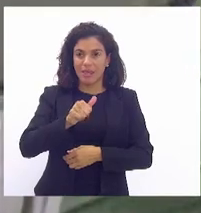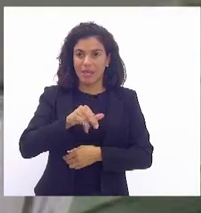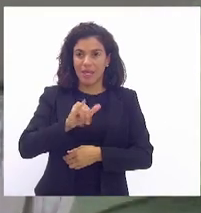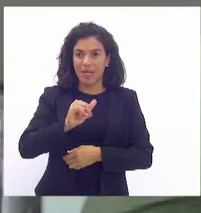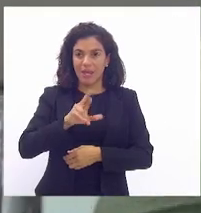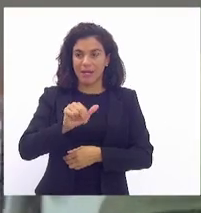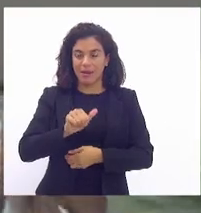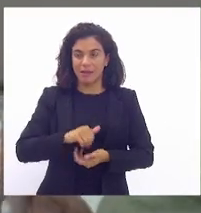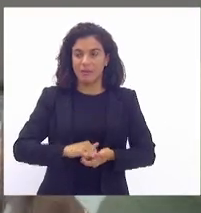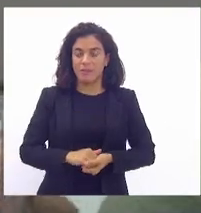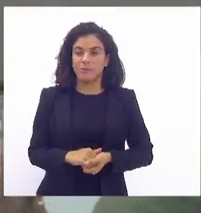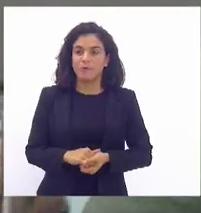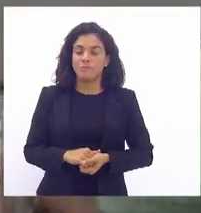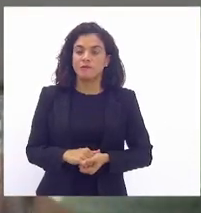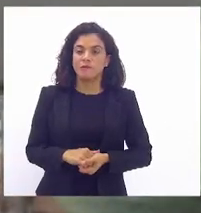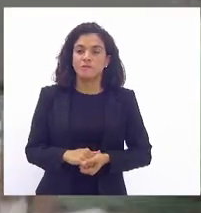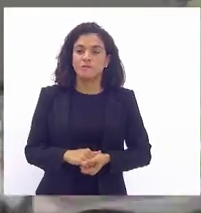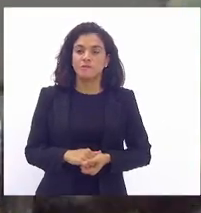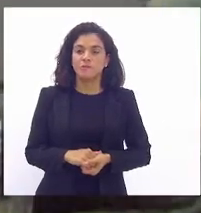palavra.